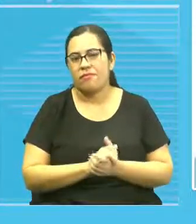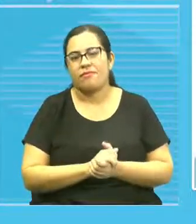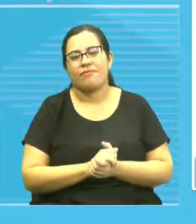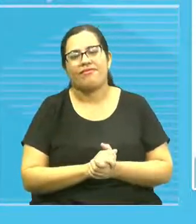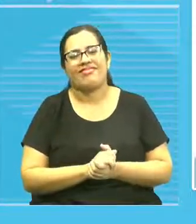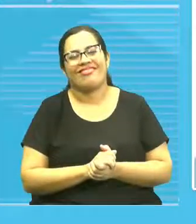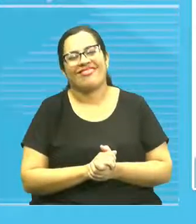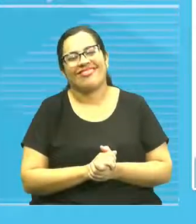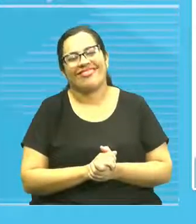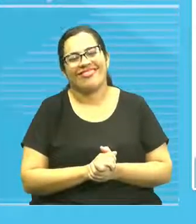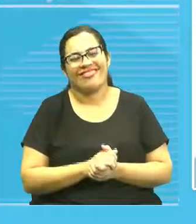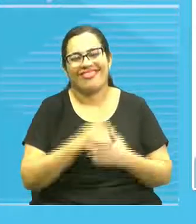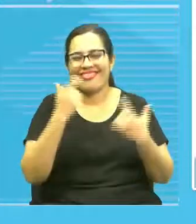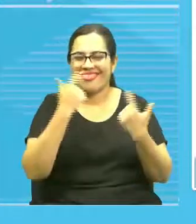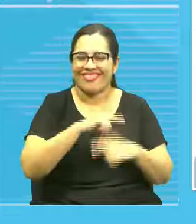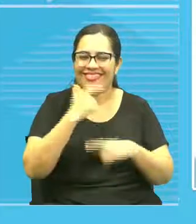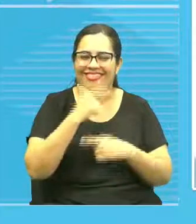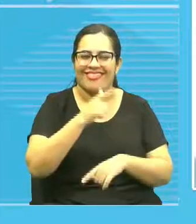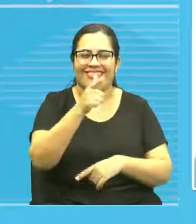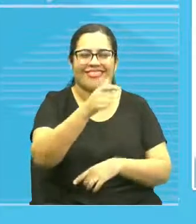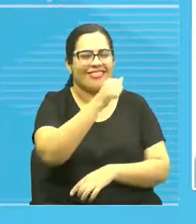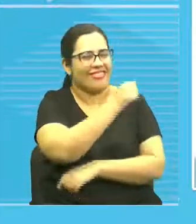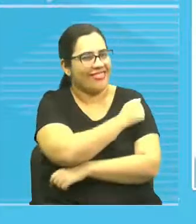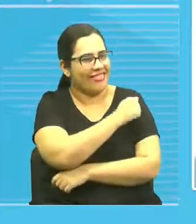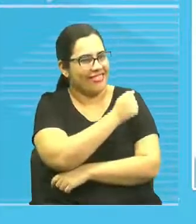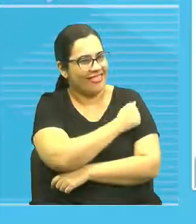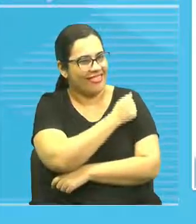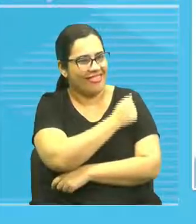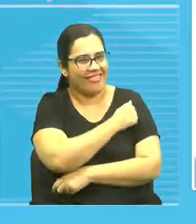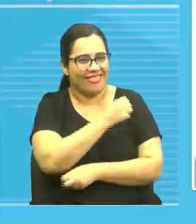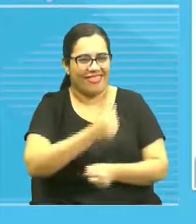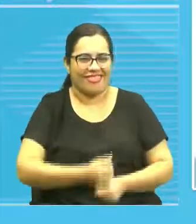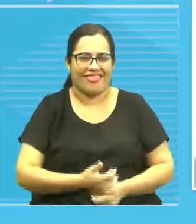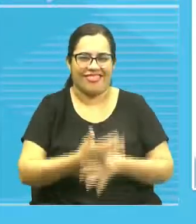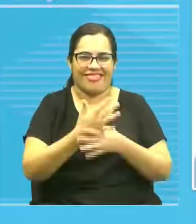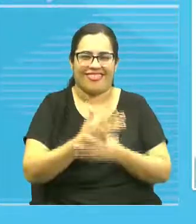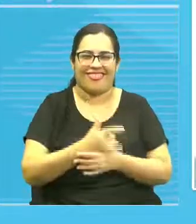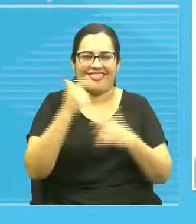Quero saber. Ai, não ri não, meu irmão. Tô perguntando, é sério.